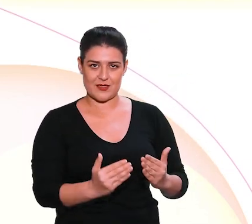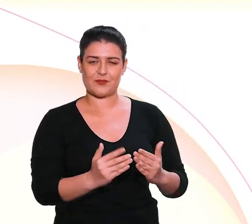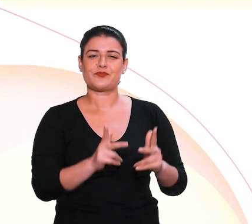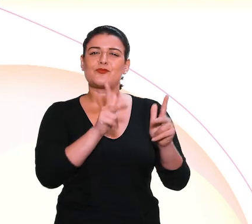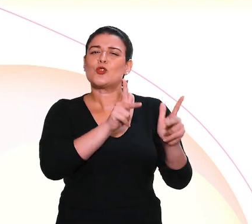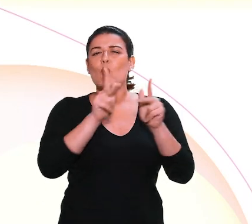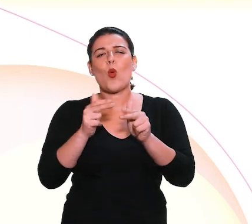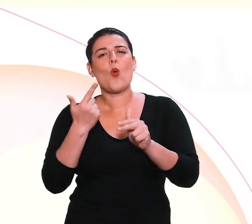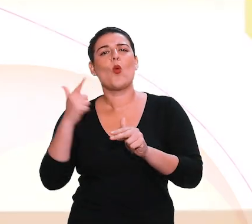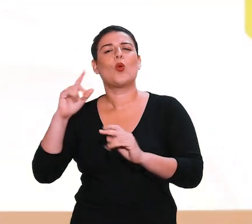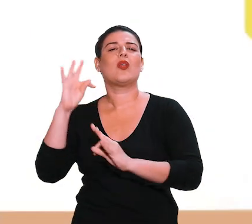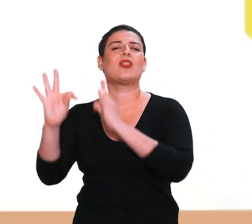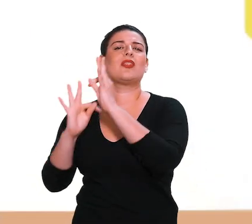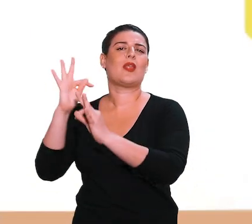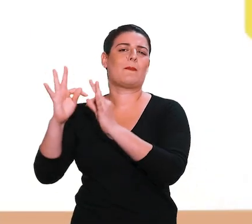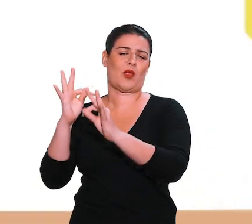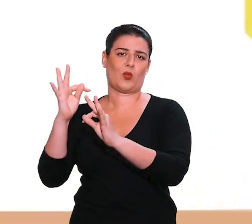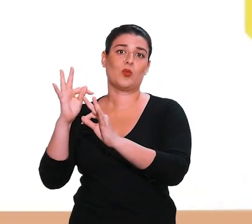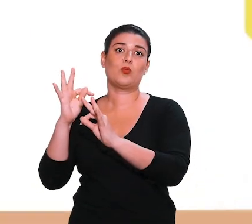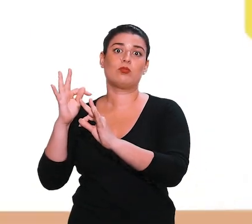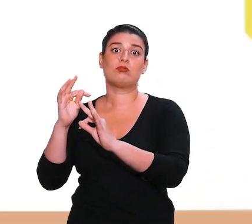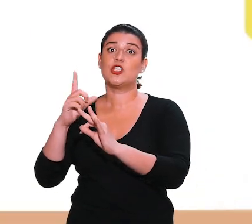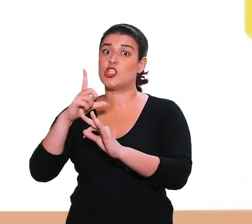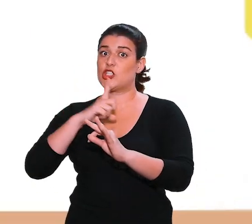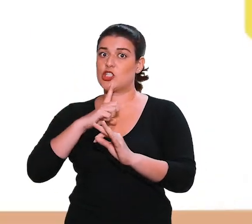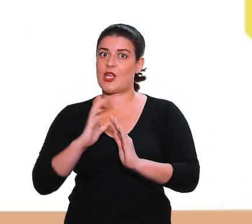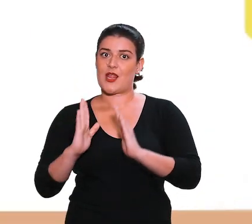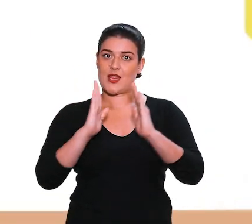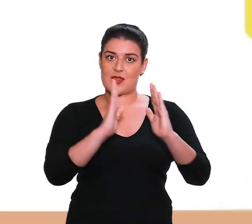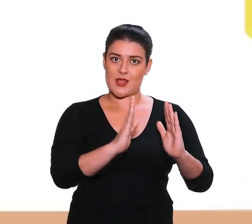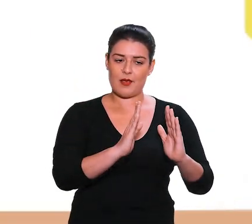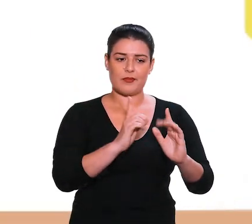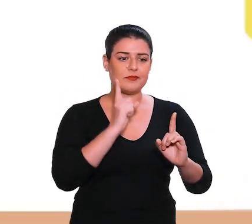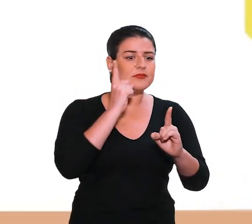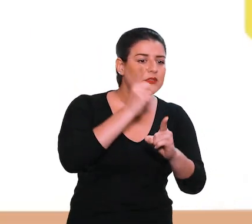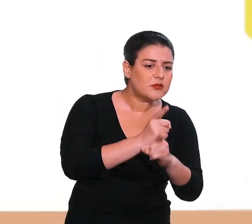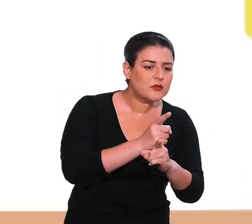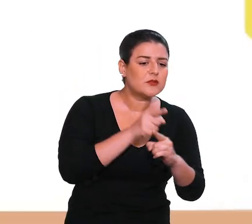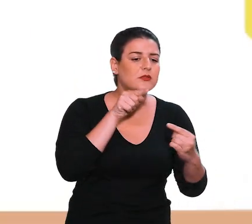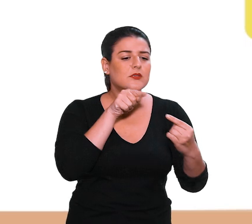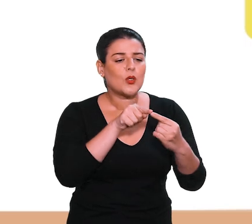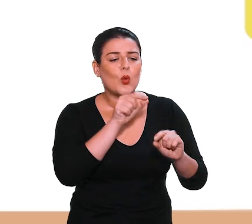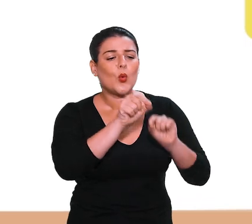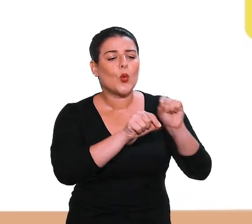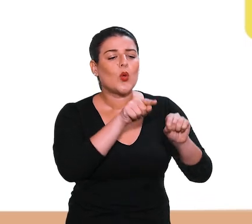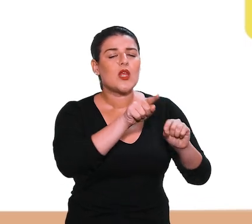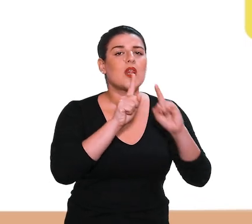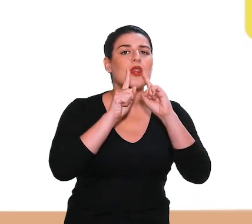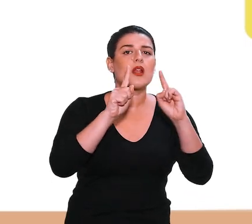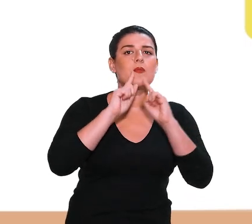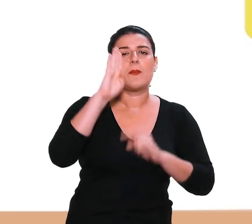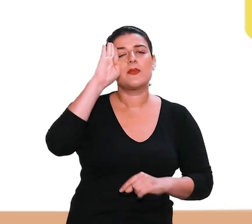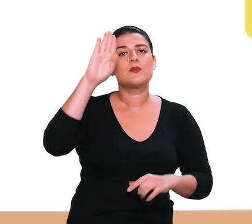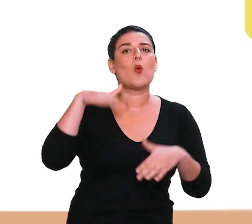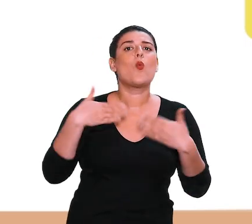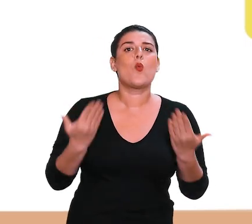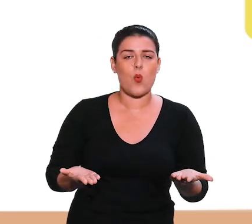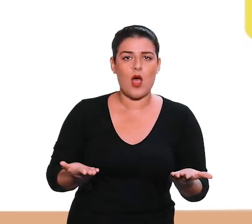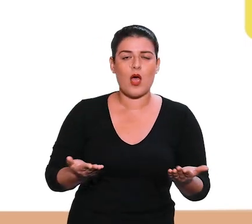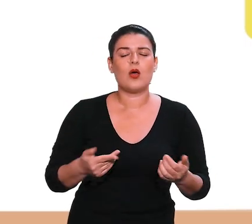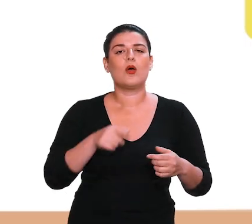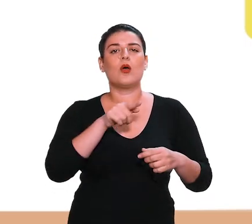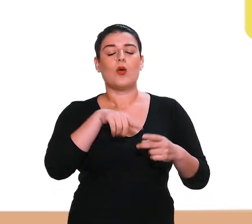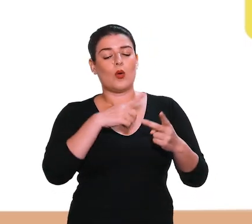parecidas com de qualquer outro paciente. Nós temos as etapas da identificação, qual é a queixa principal que esse paciente tem.